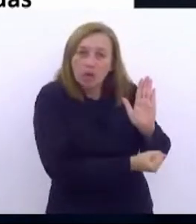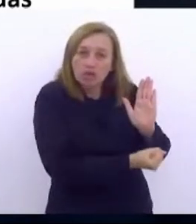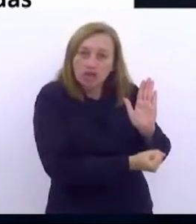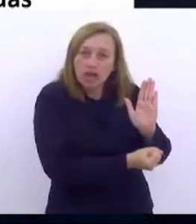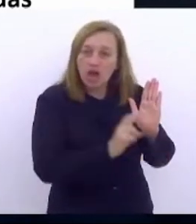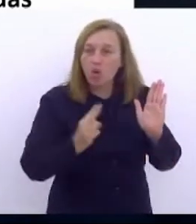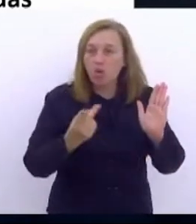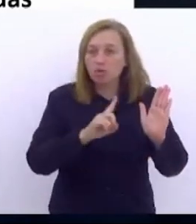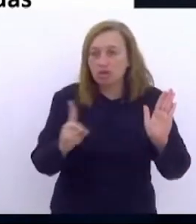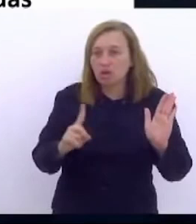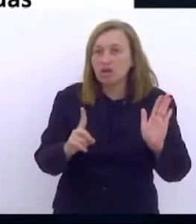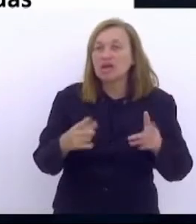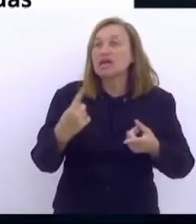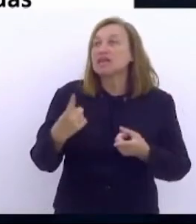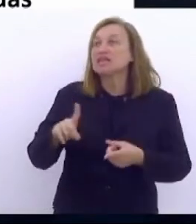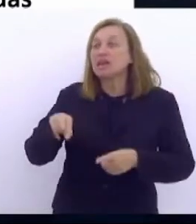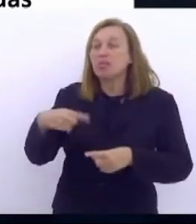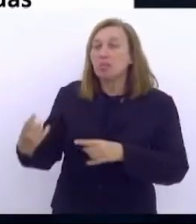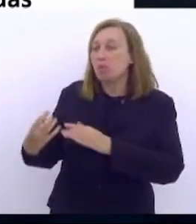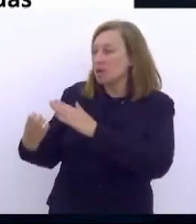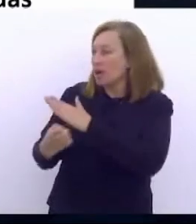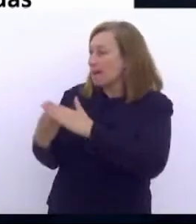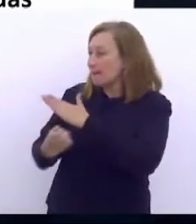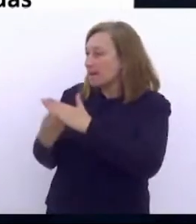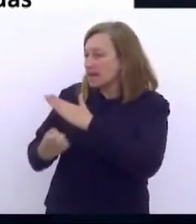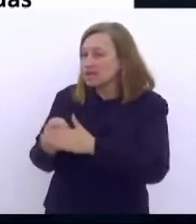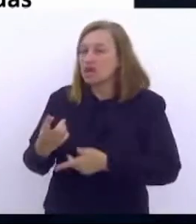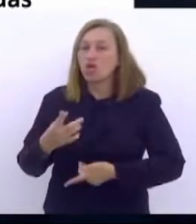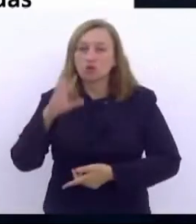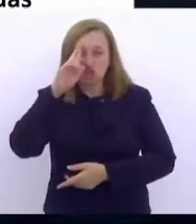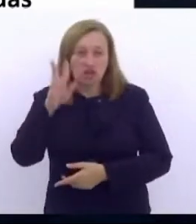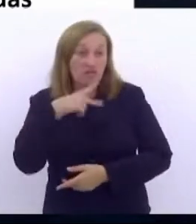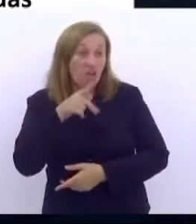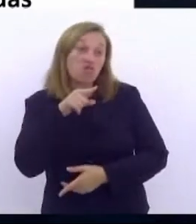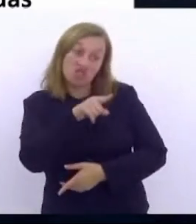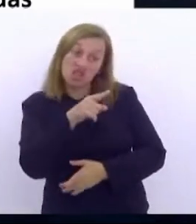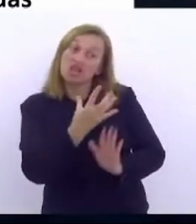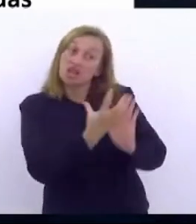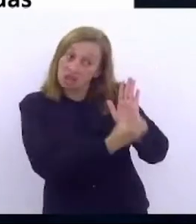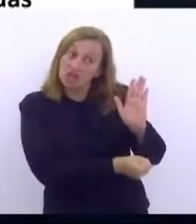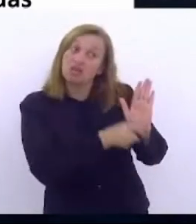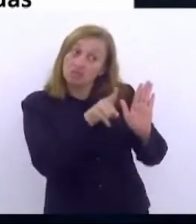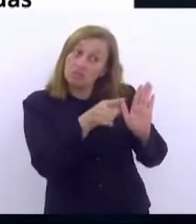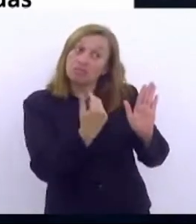que eu falei da gravidez na empresa, todo dia o chefe dizia, você tem uma escolha a fazer,